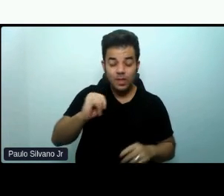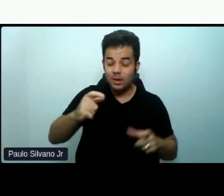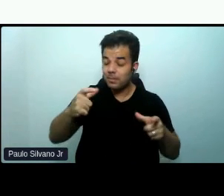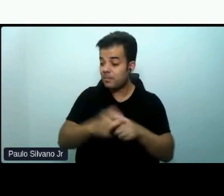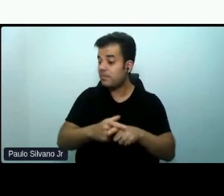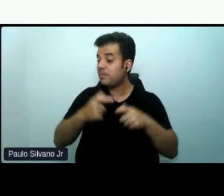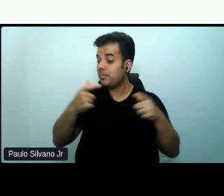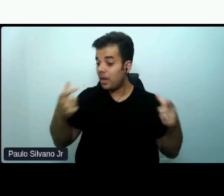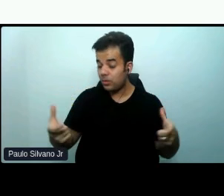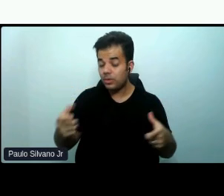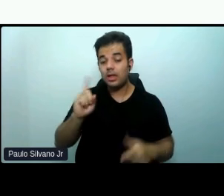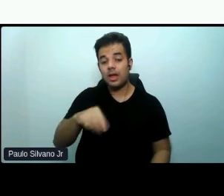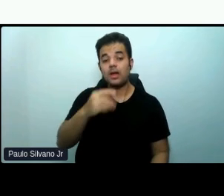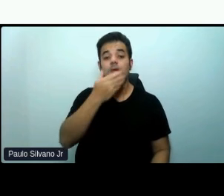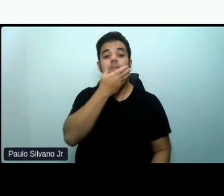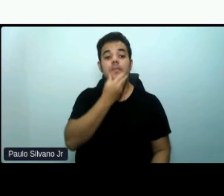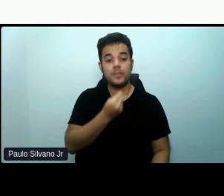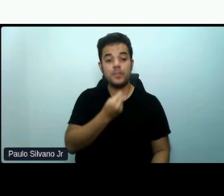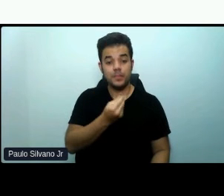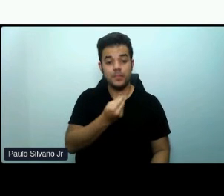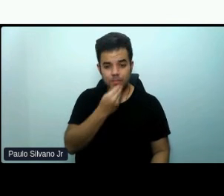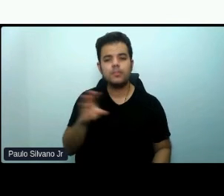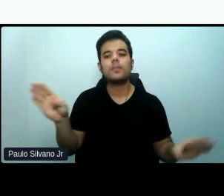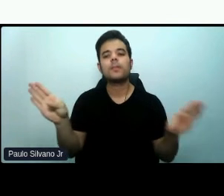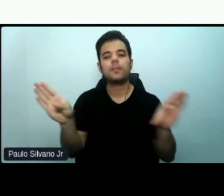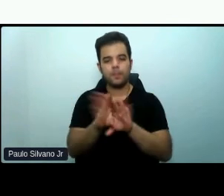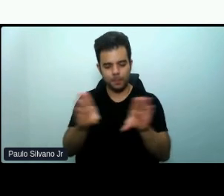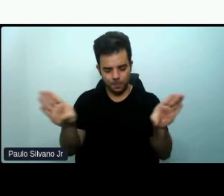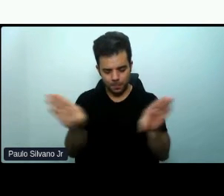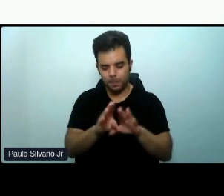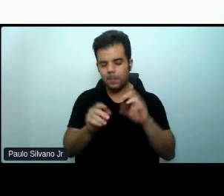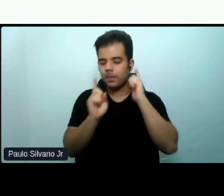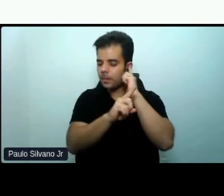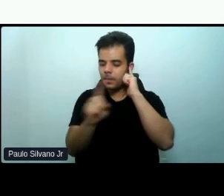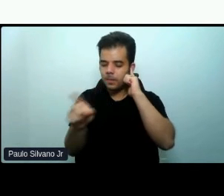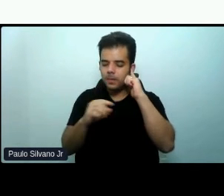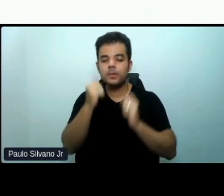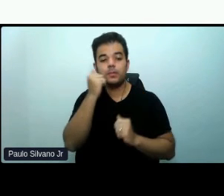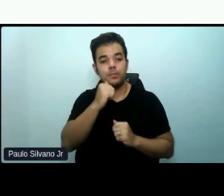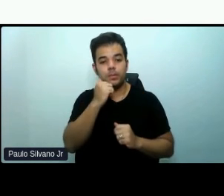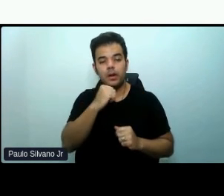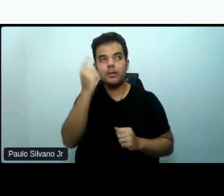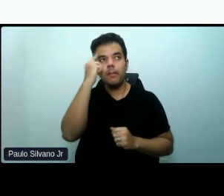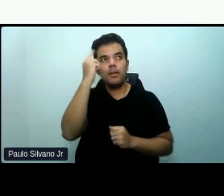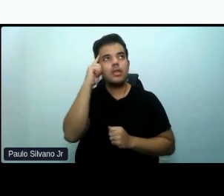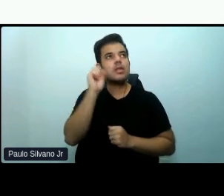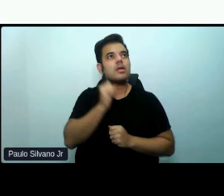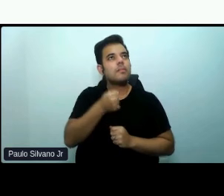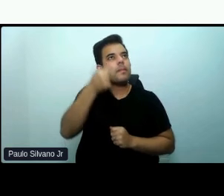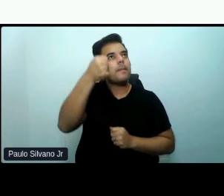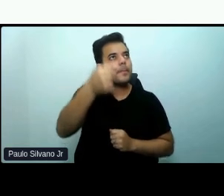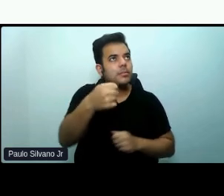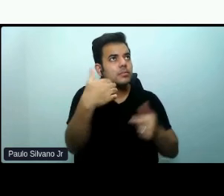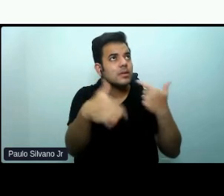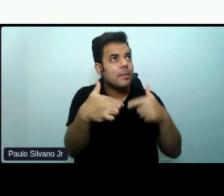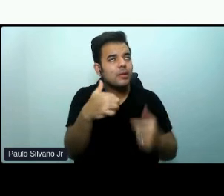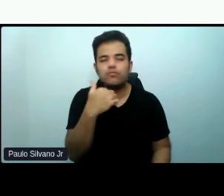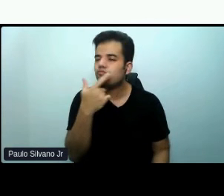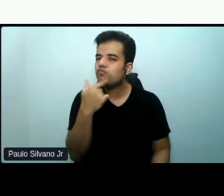majoritariamente masculina colabora também para que as mulheres não se imaginam exercendo tal